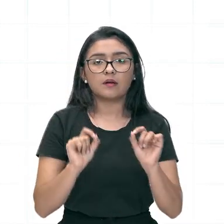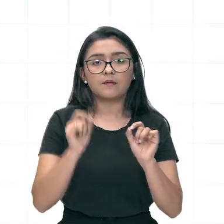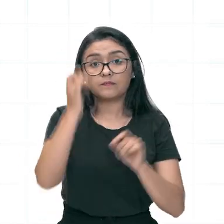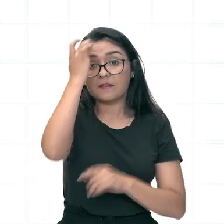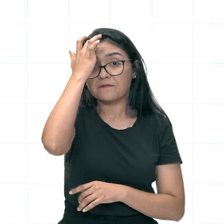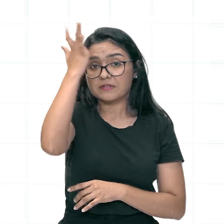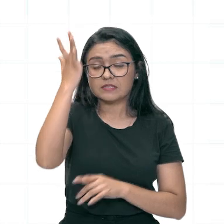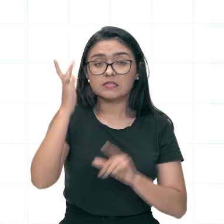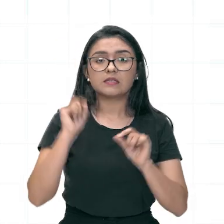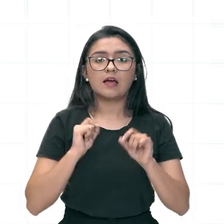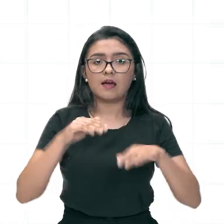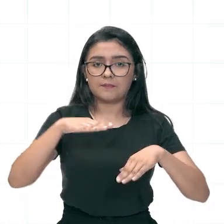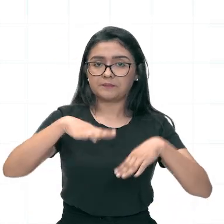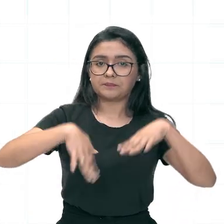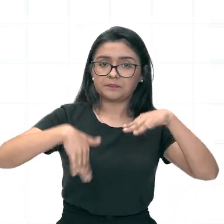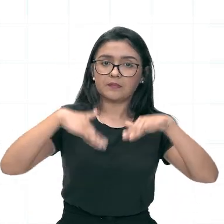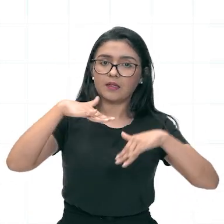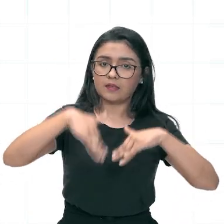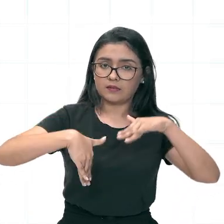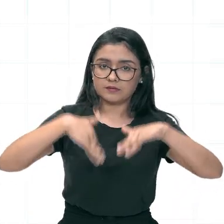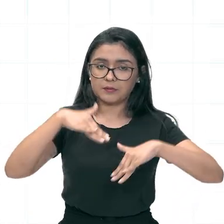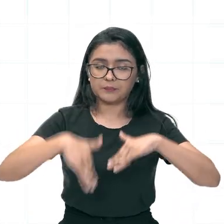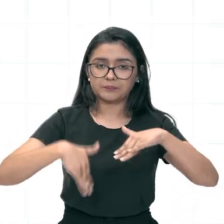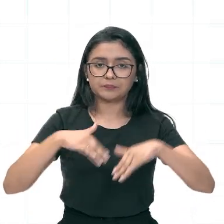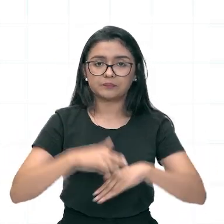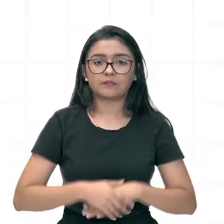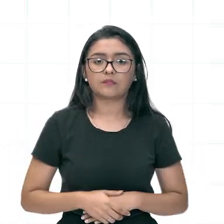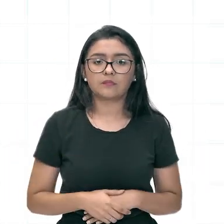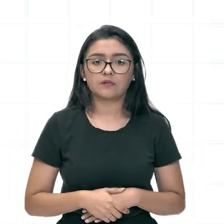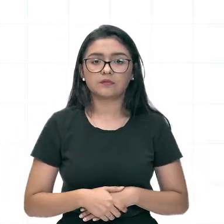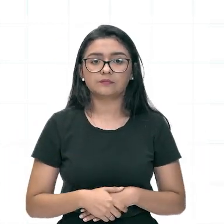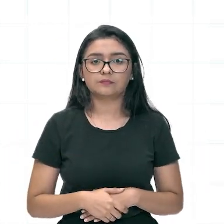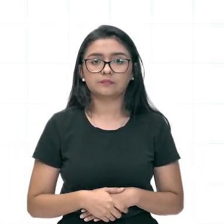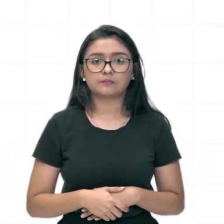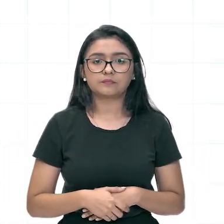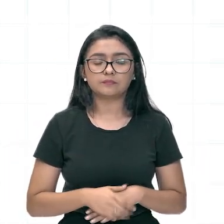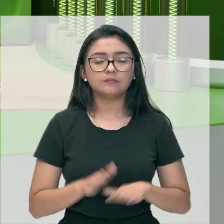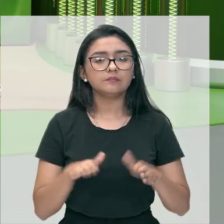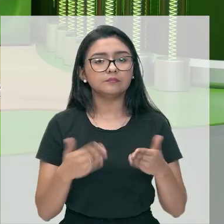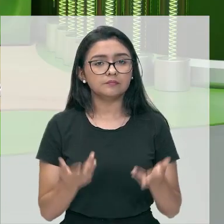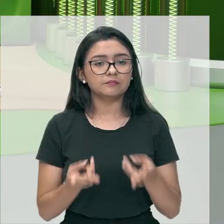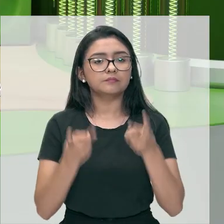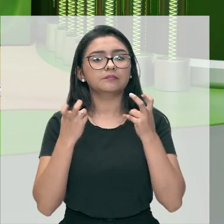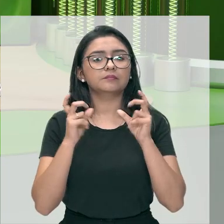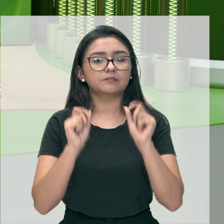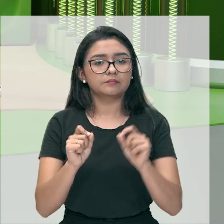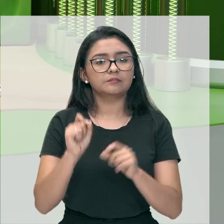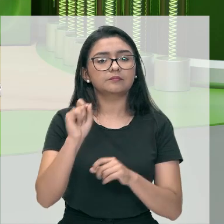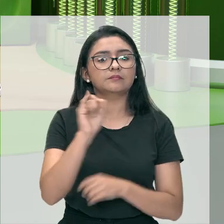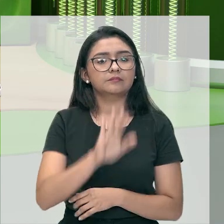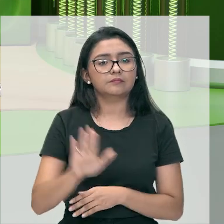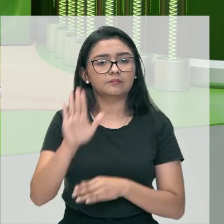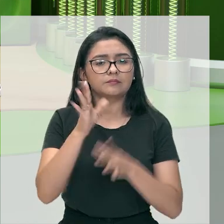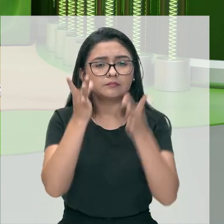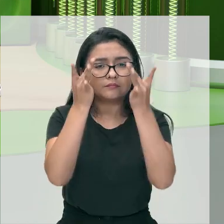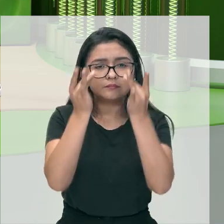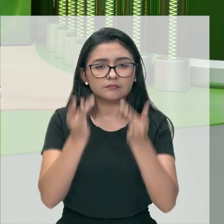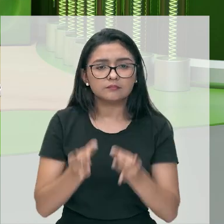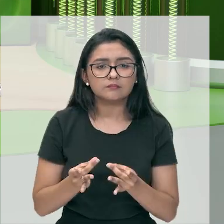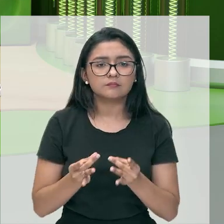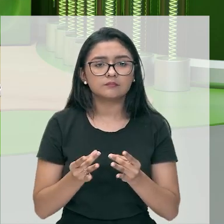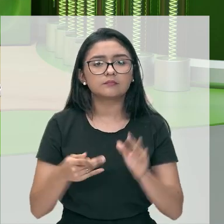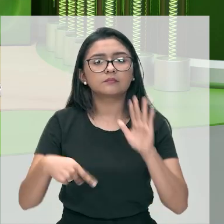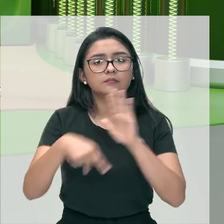dessa forma, aí esses animais conseguem nadar. E aí a gente pode visualizar aí no nosso detalhe